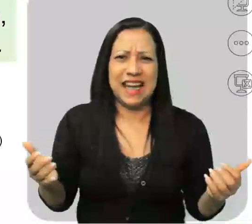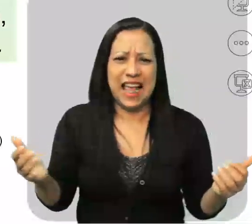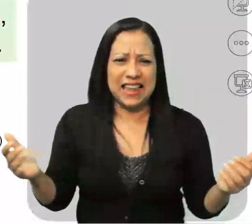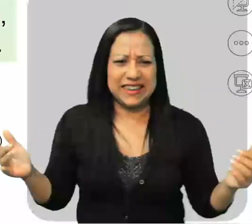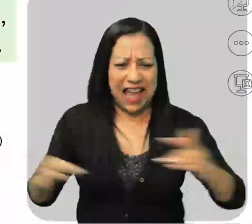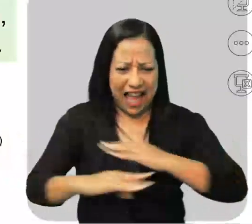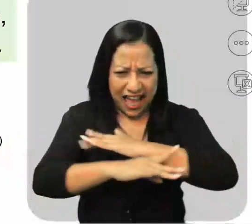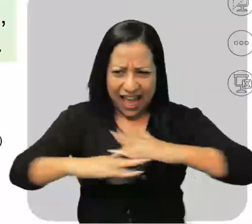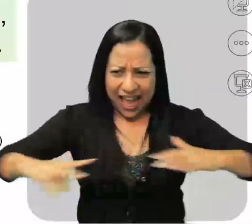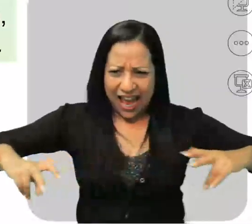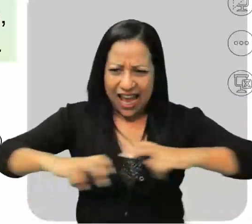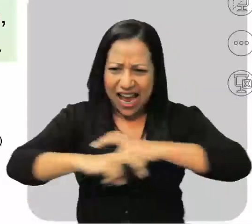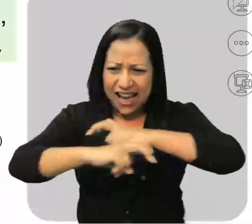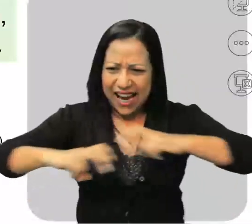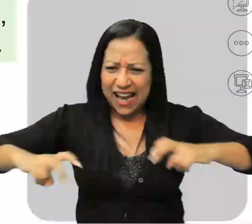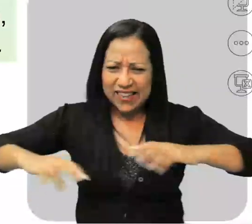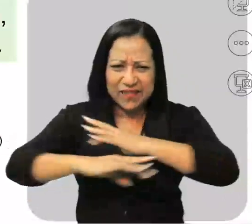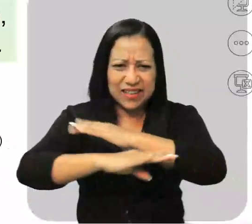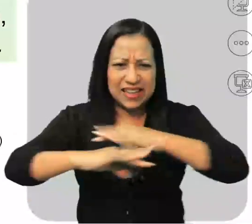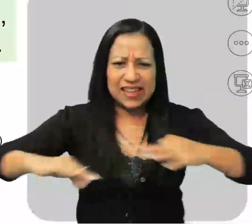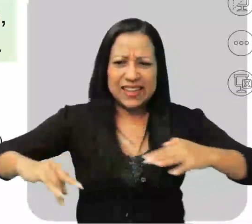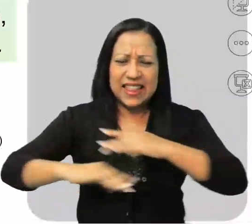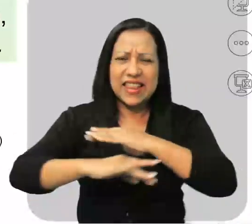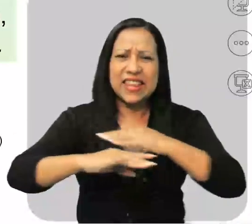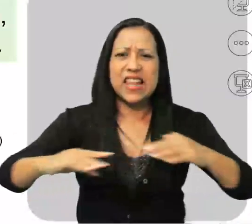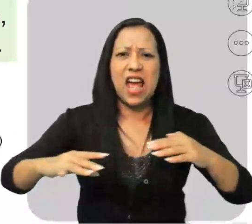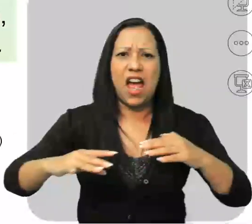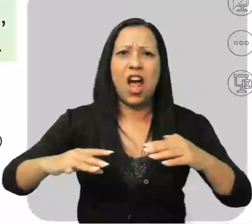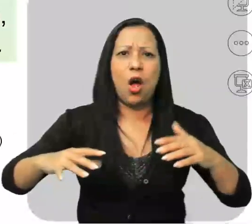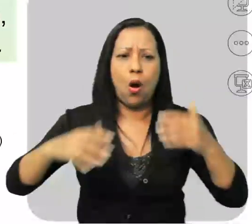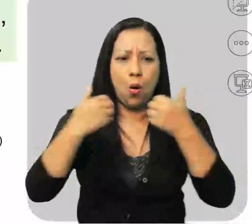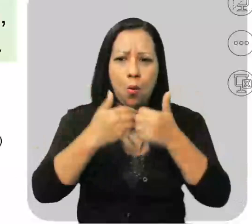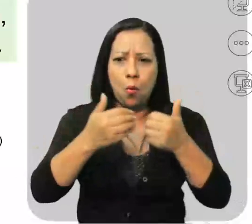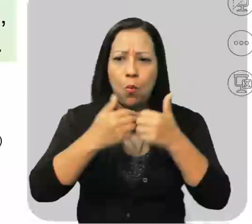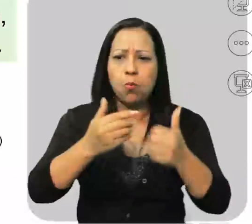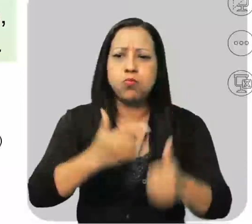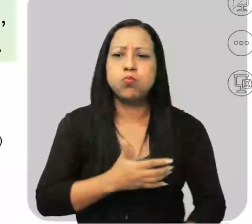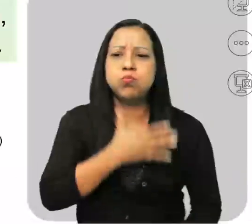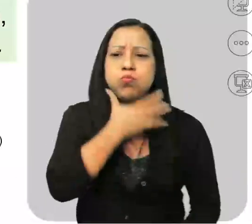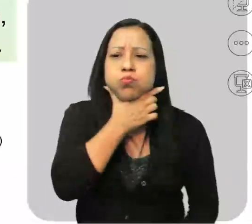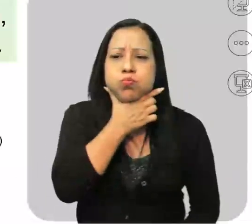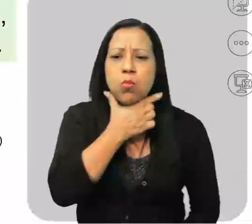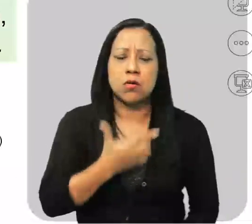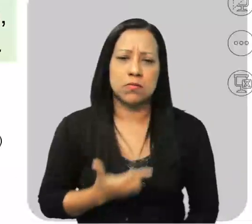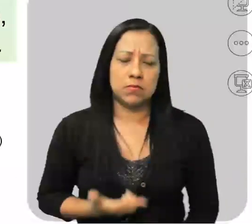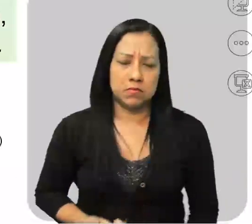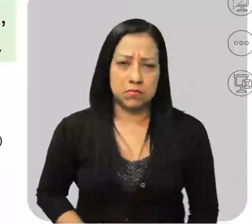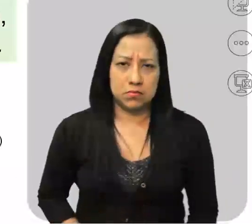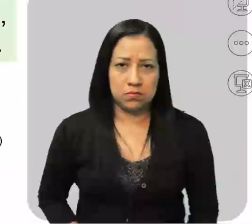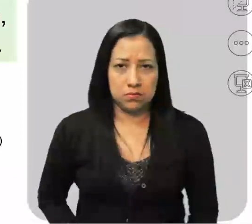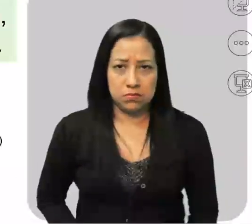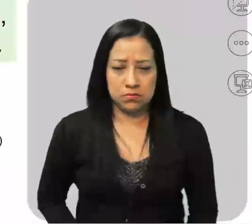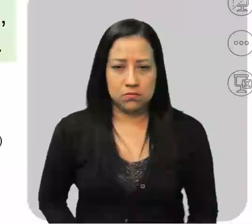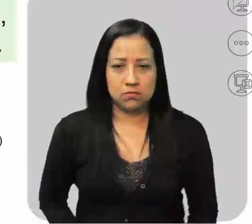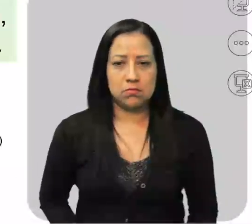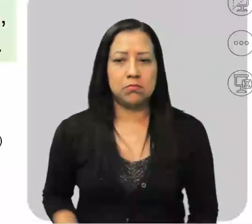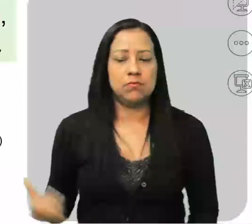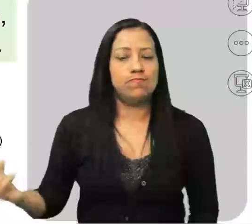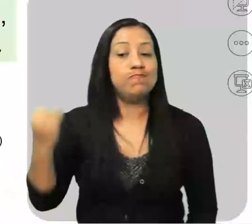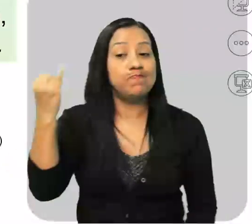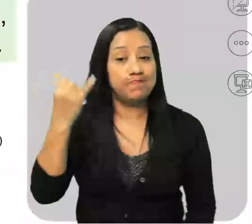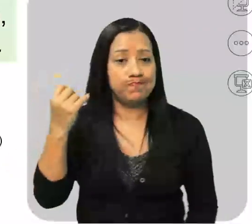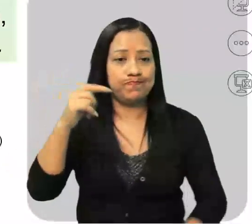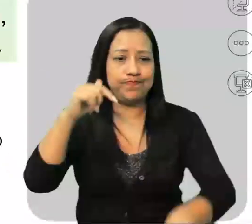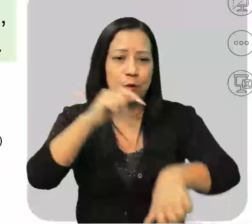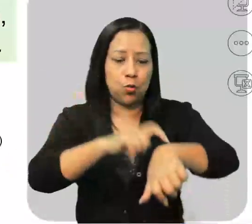A questão dos transportes, o trânsito caótico e os transportes coletivos lotados,